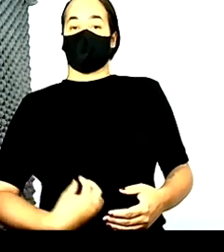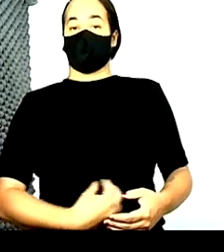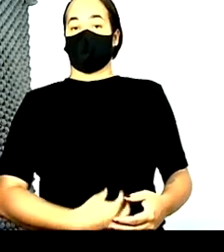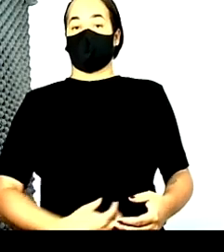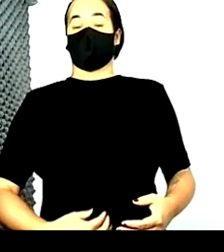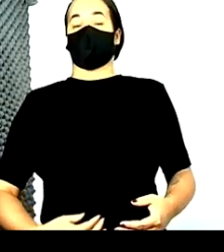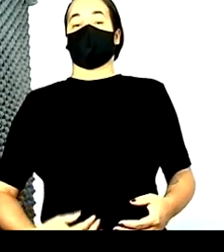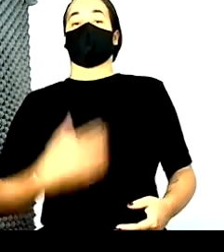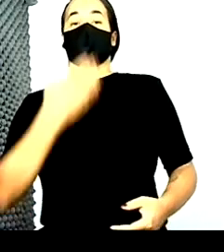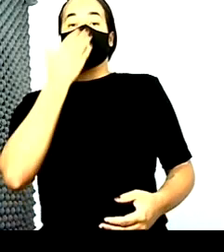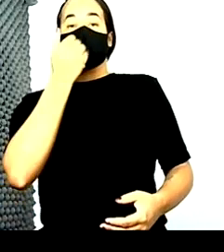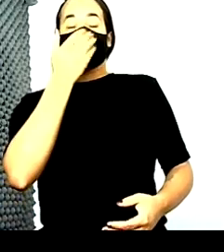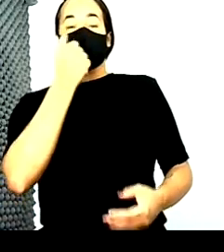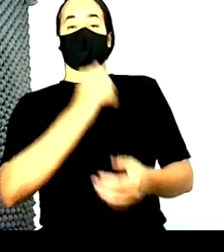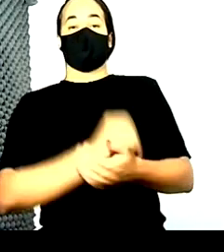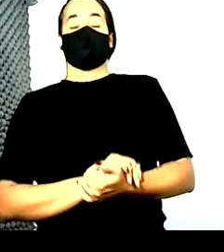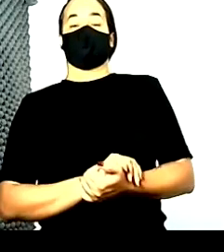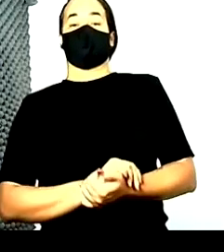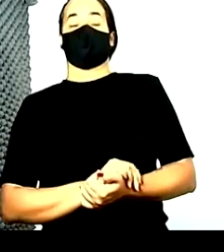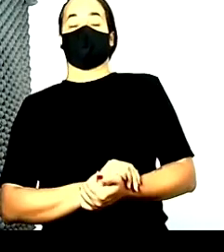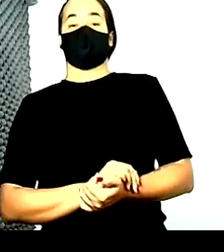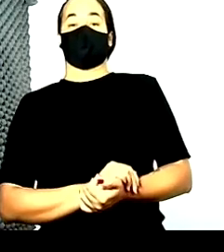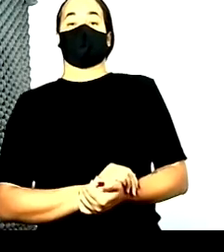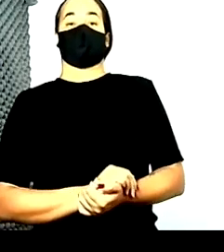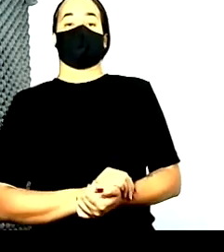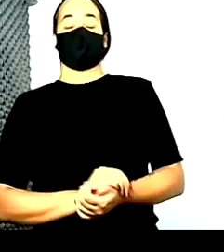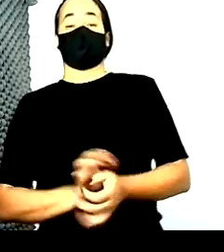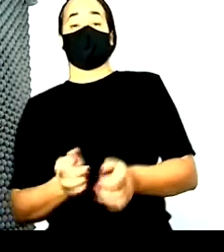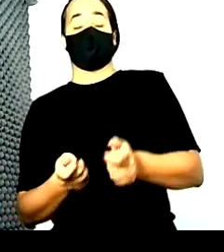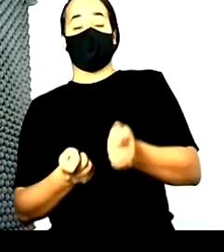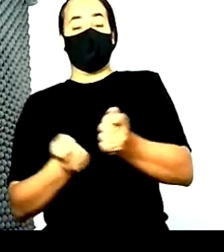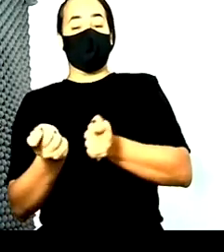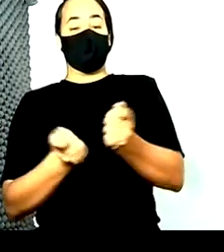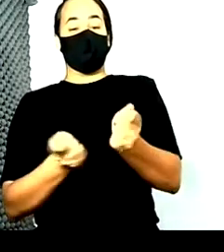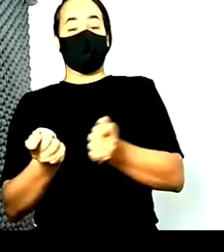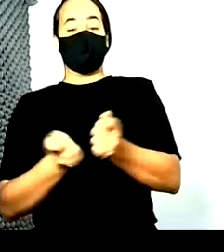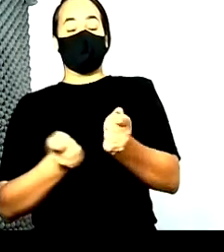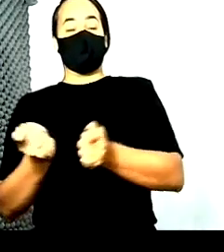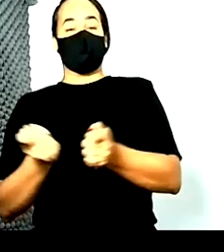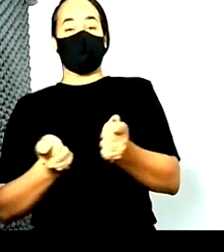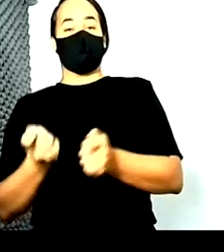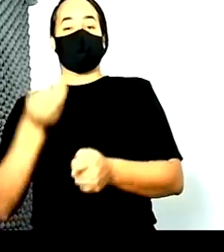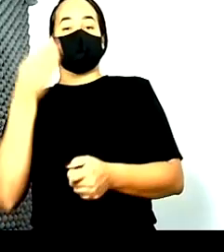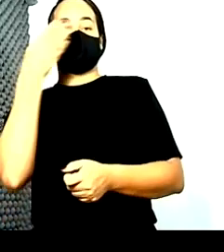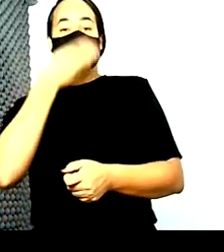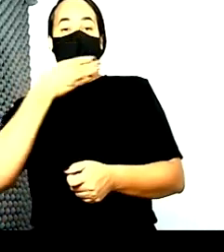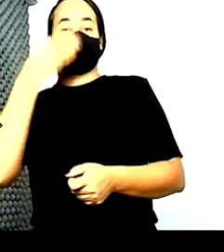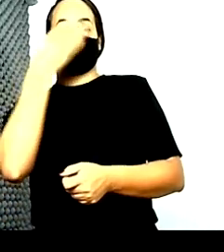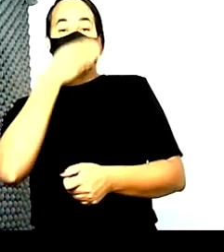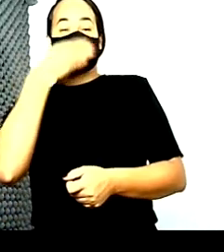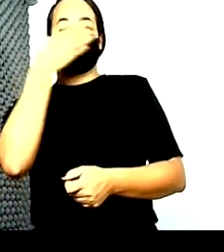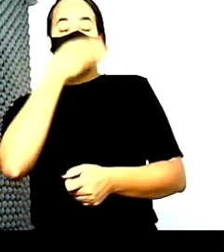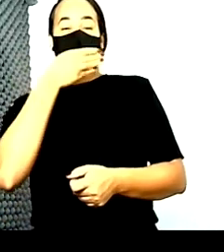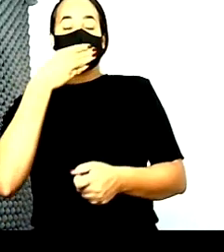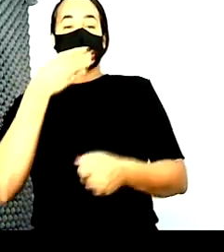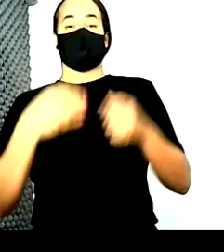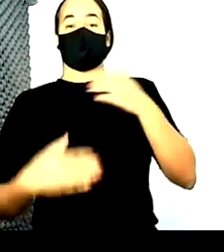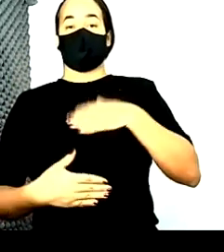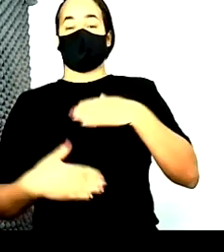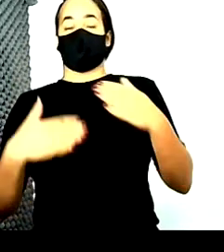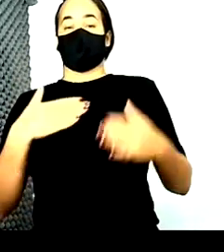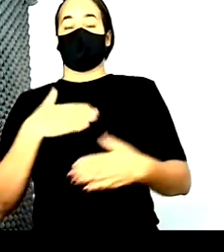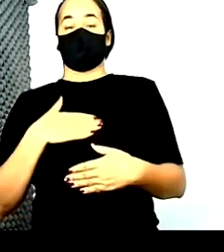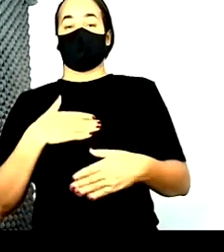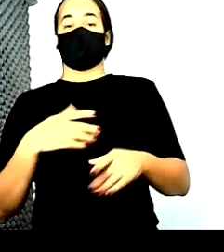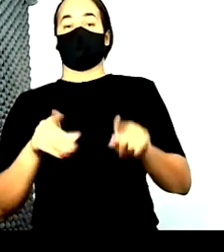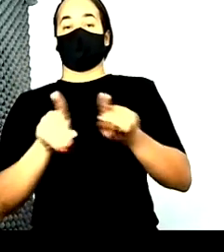E a insulina e o glucagon? A insulina vai controlar a entrada de açúcar, de glicose, nas células e também